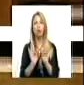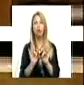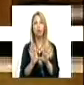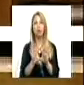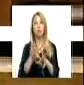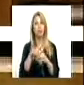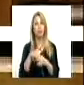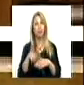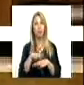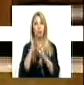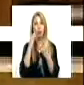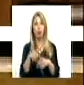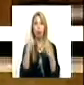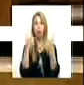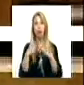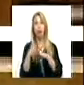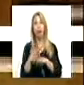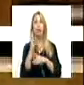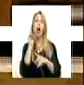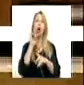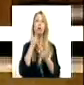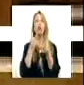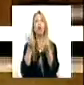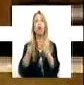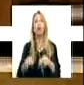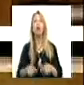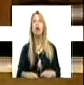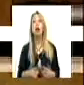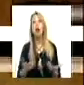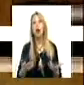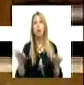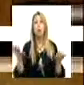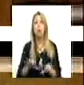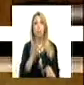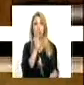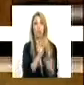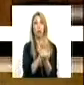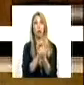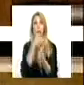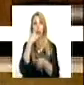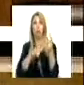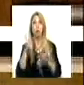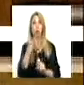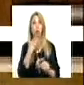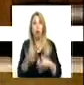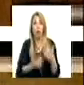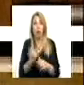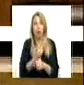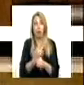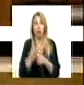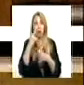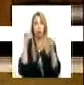despedimentos na administração pública por via da requalificação, piorando os atendimentos e a eficácia dos serviços